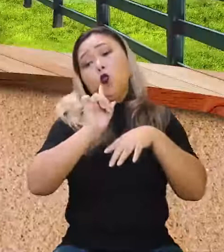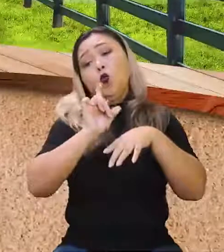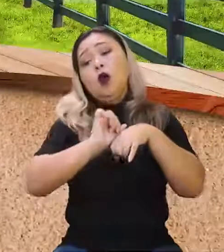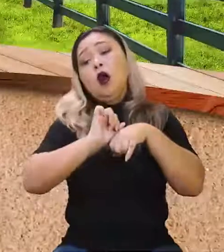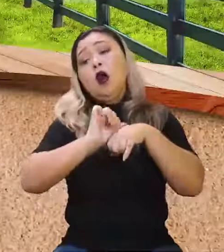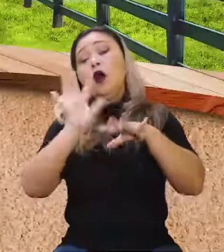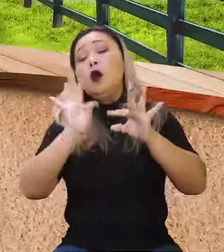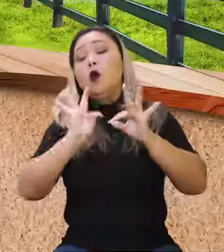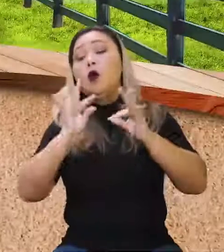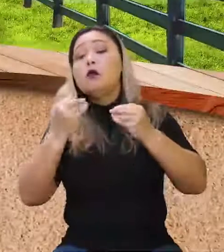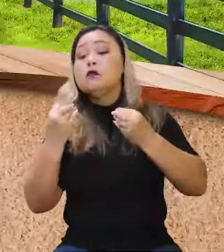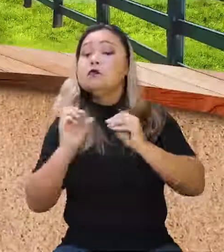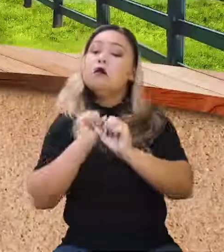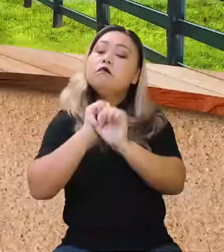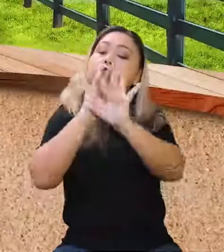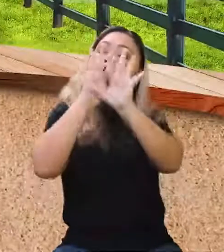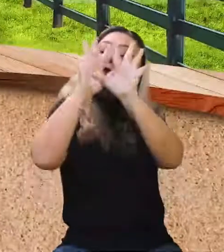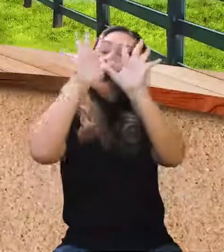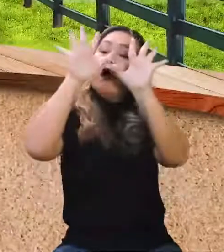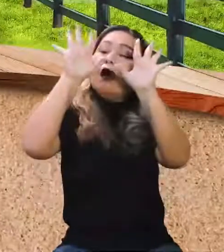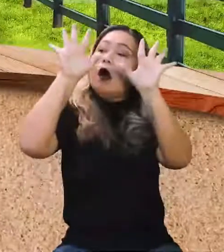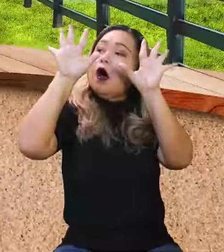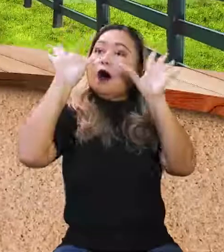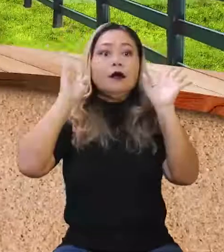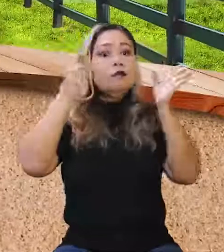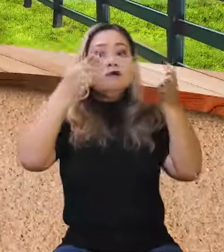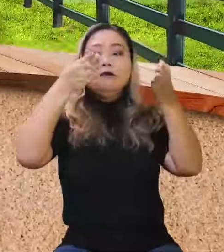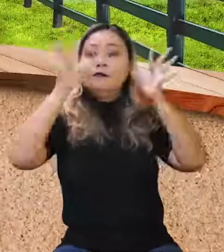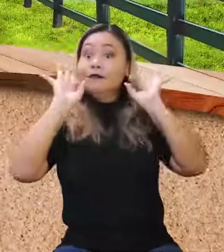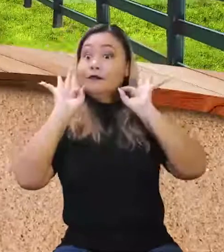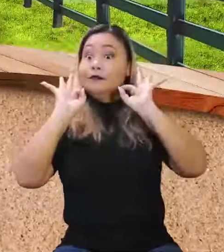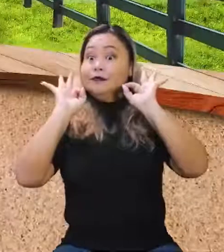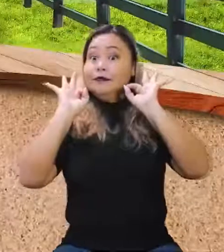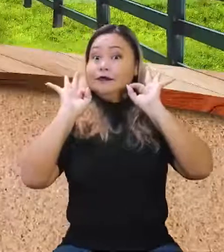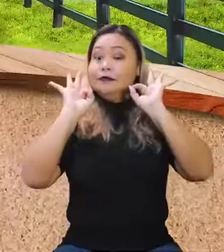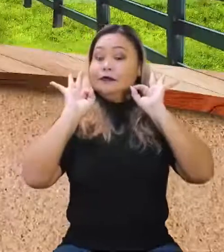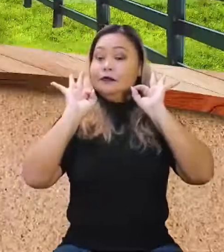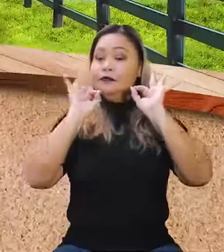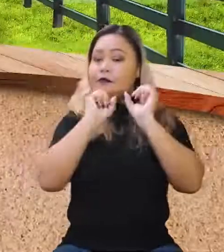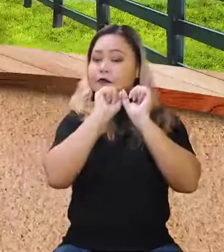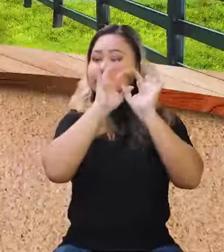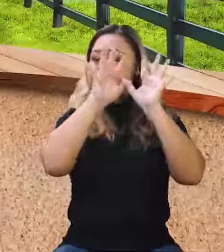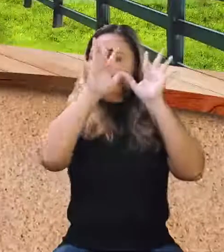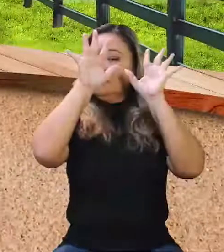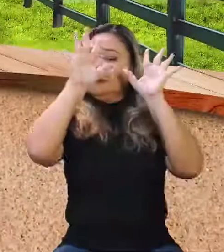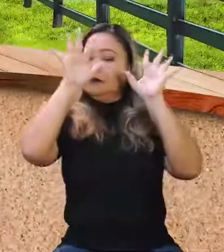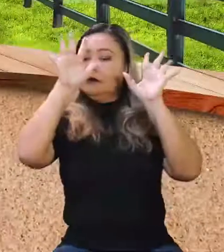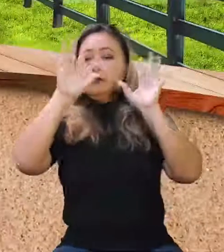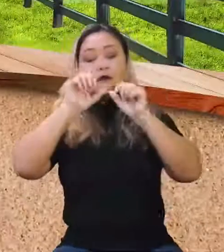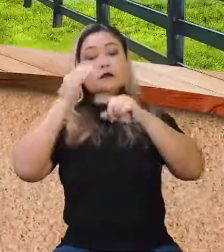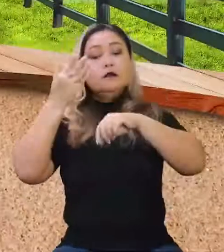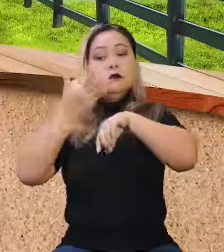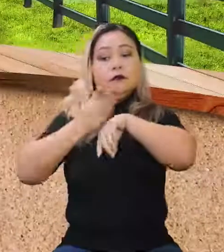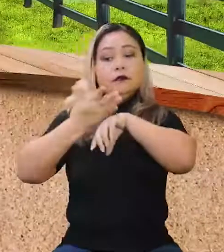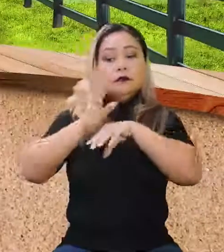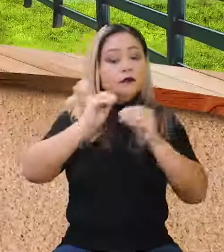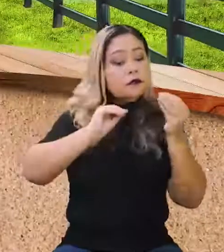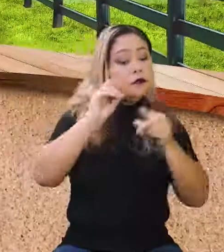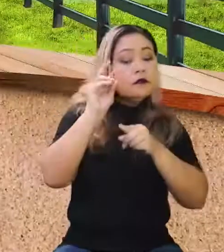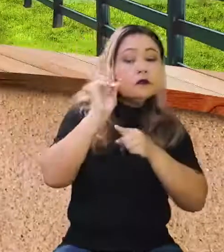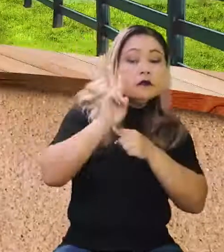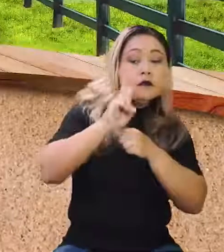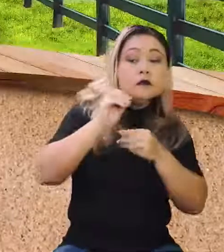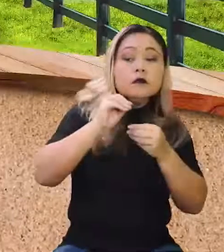manejos para ter uma plumagem mais definida, tá? Muitas práticas, muitos